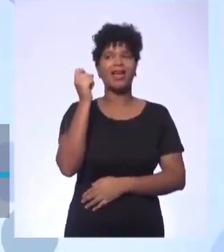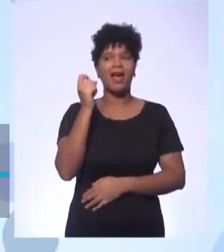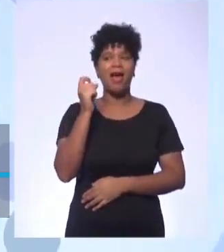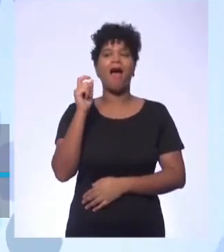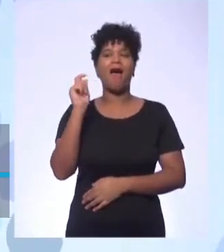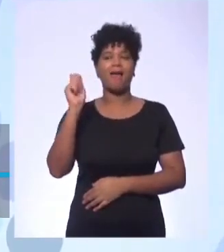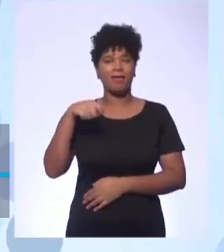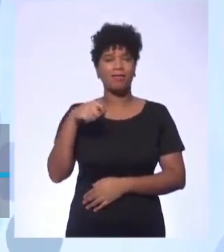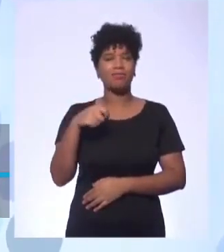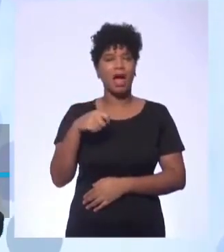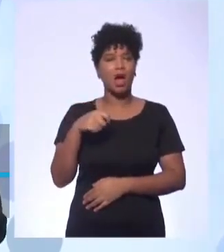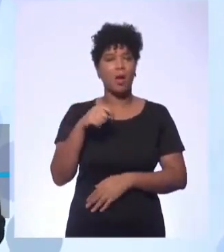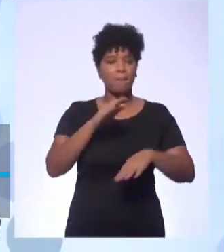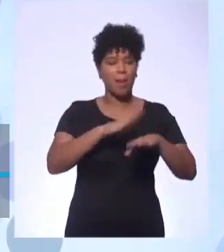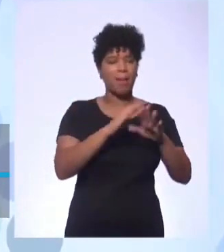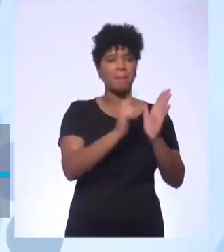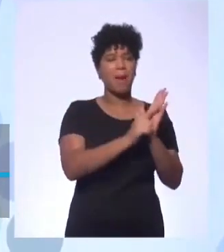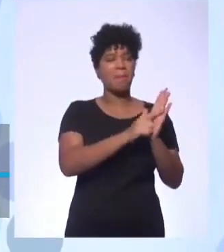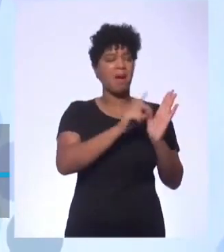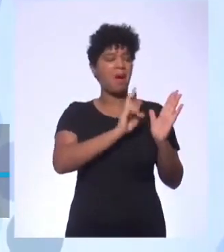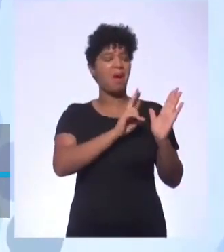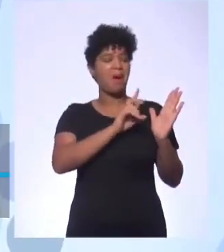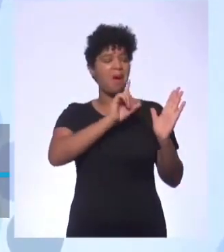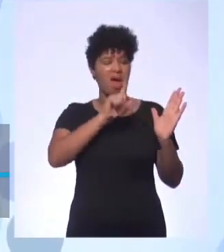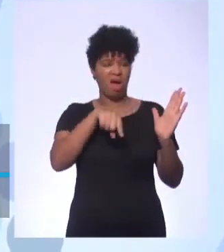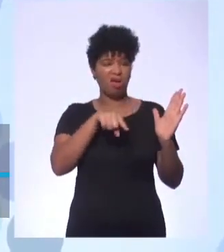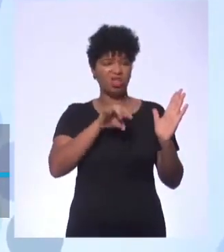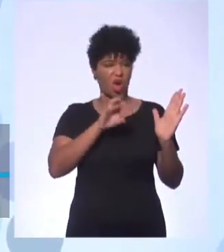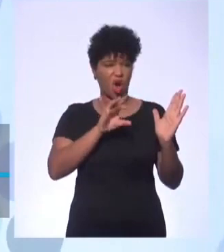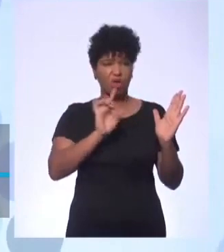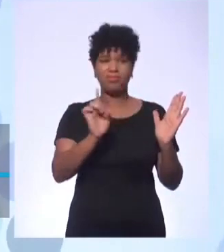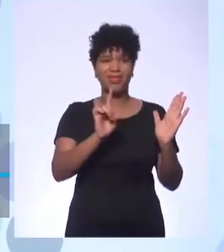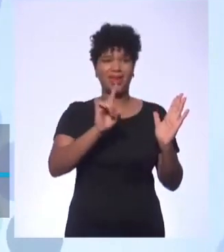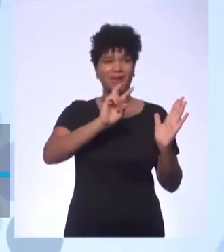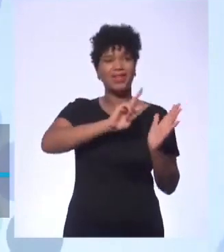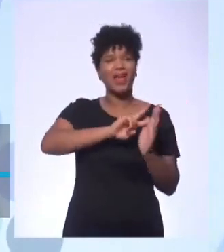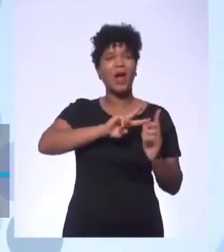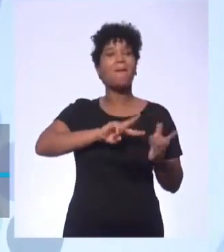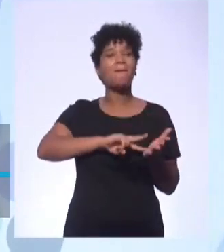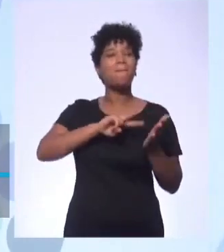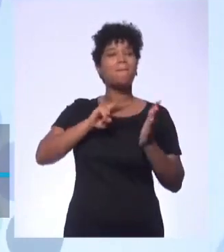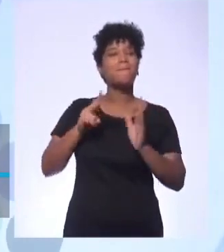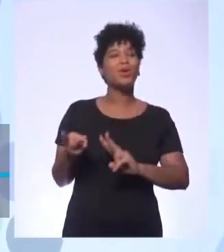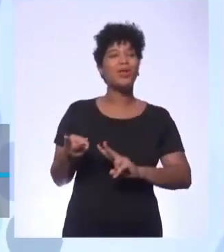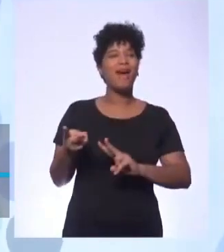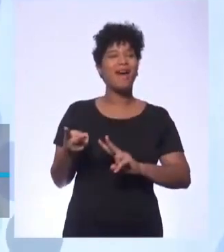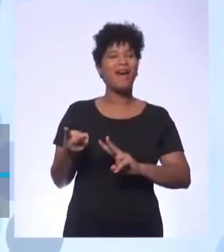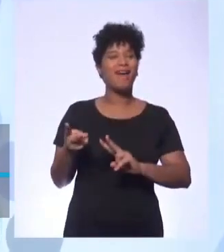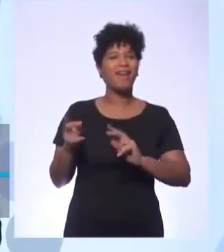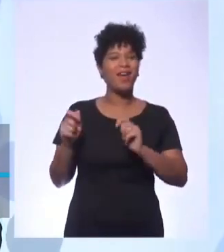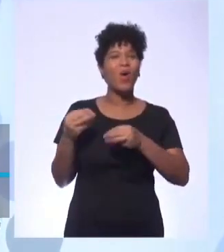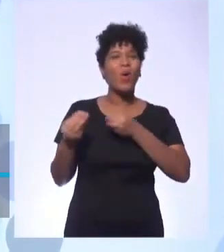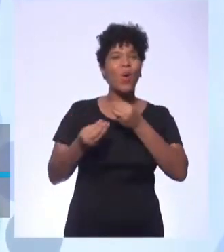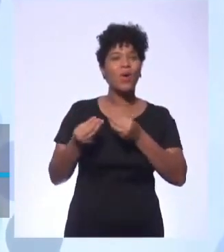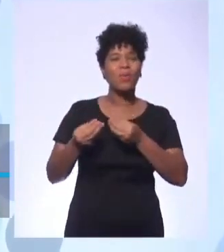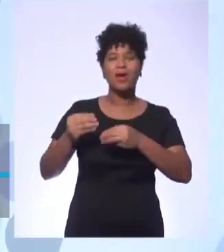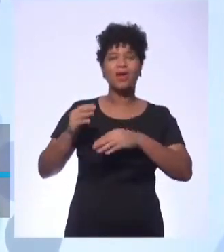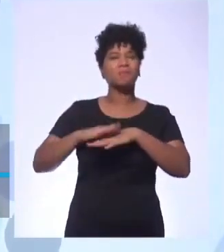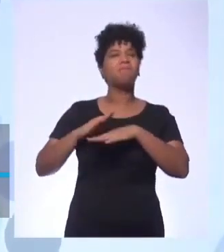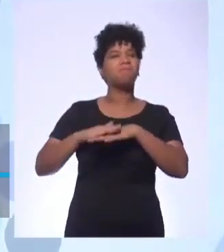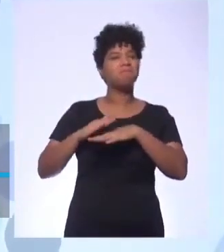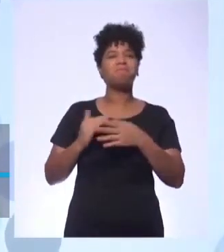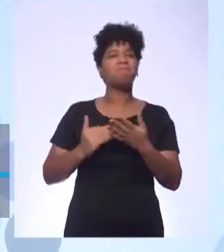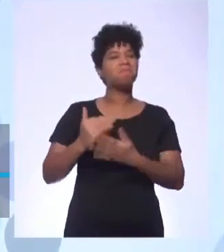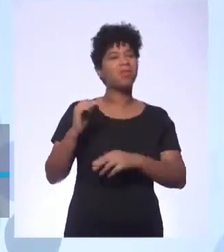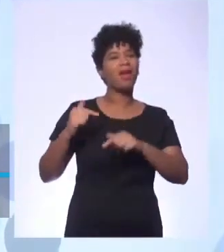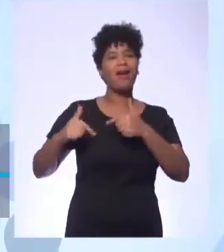já defini, naquela primeira fase ali de saturação, quais são os materiais e suportes que eu vou utilizar, e agora eu vou começar realmente a botar mão